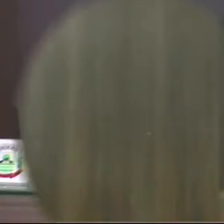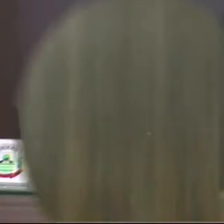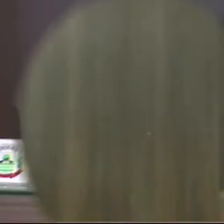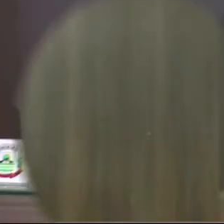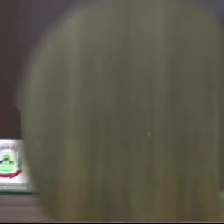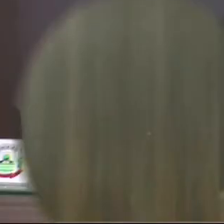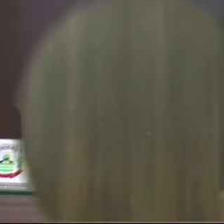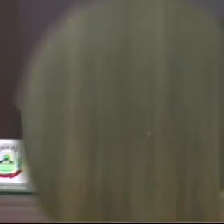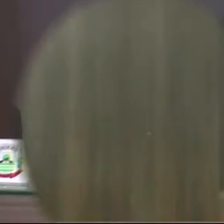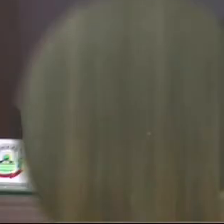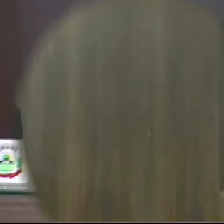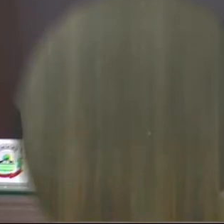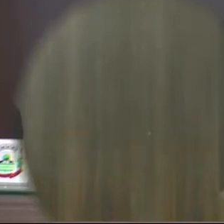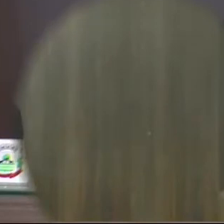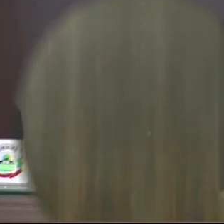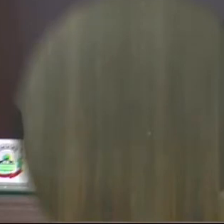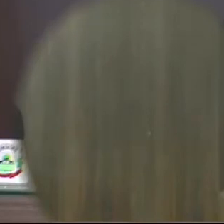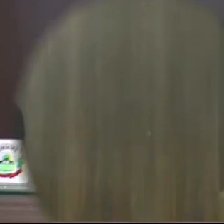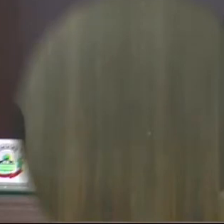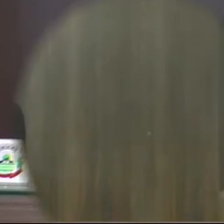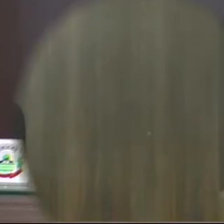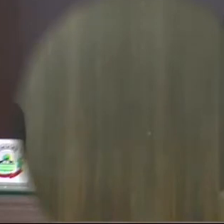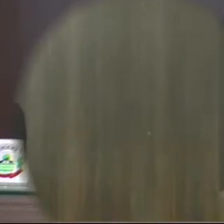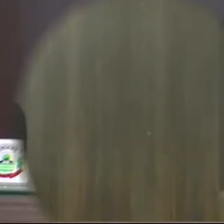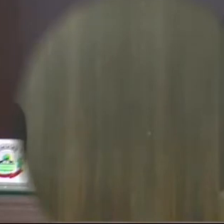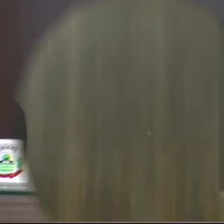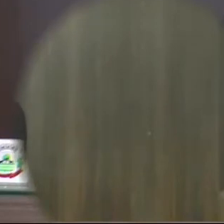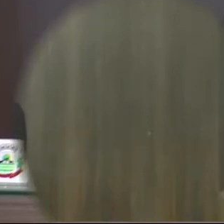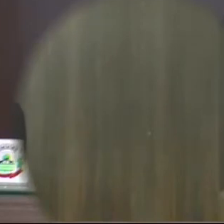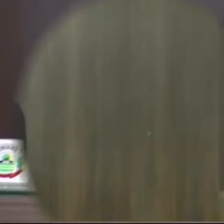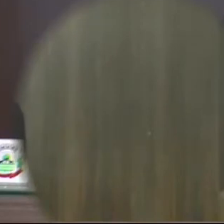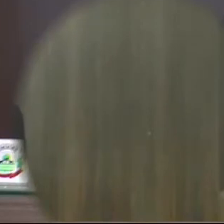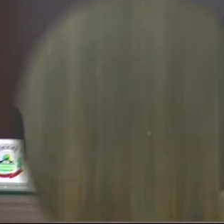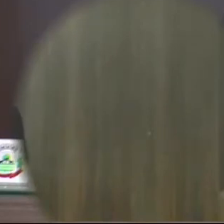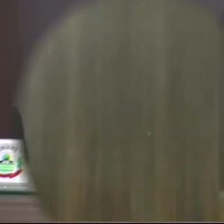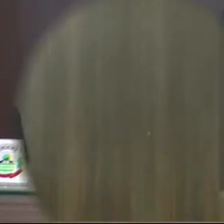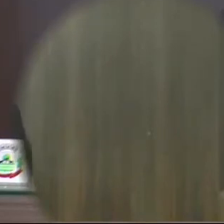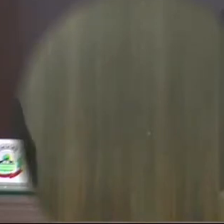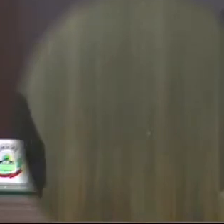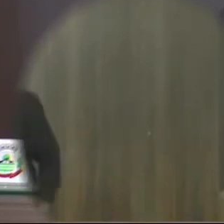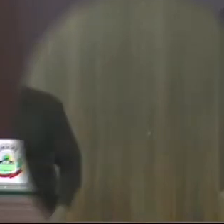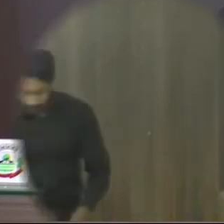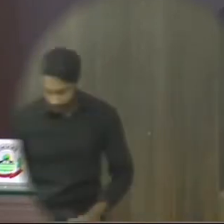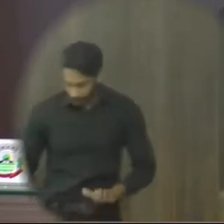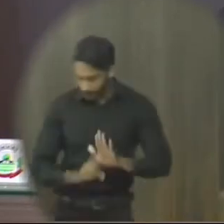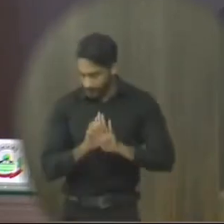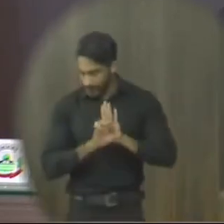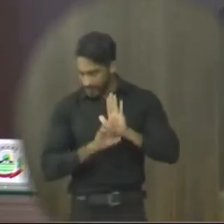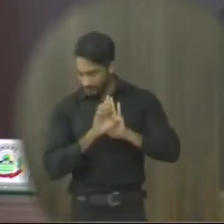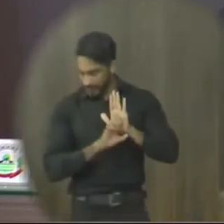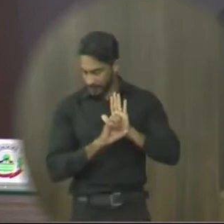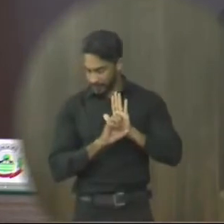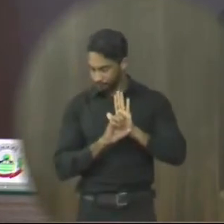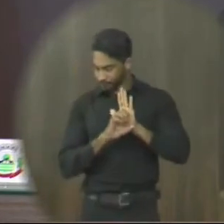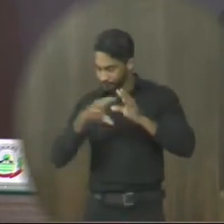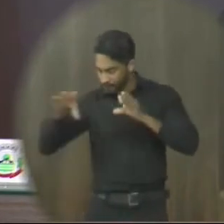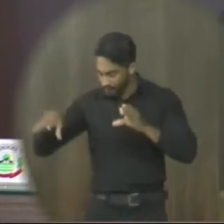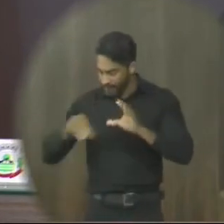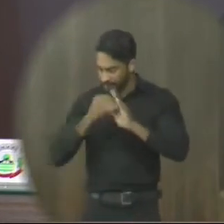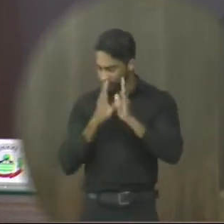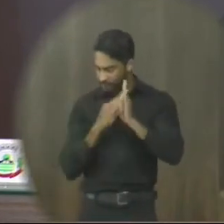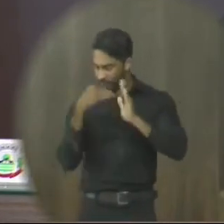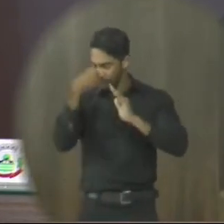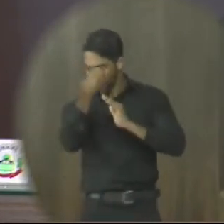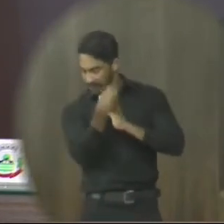Emenda. Institui-se no calendário de eventos oficiais do município de Janaúba a Semana Municipal da Juventude e das